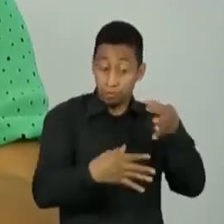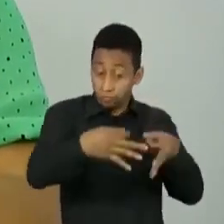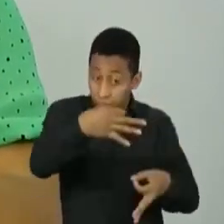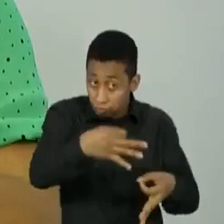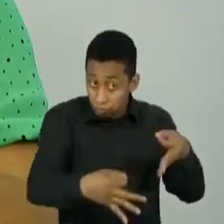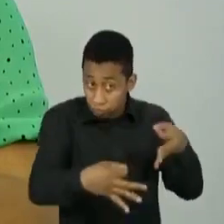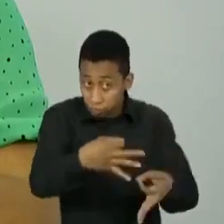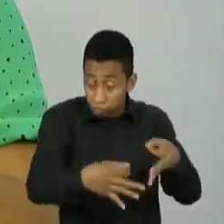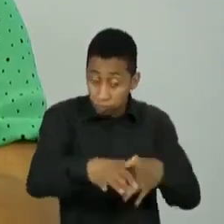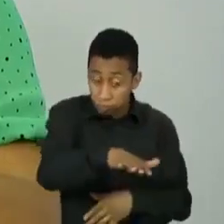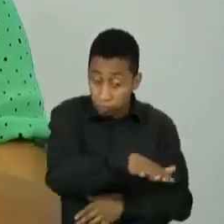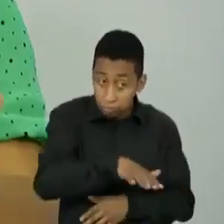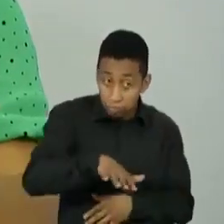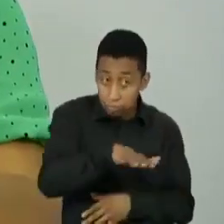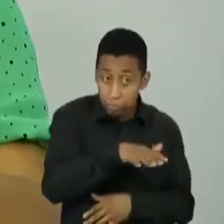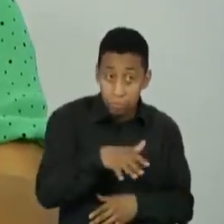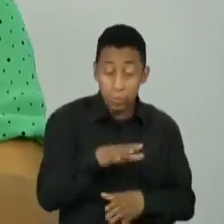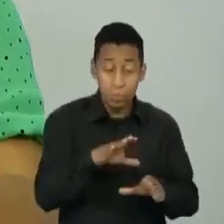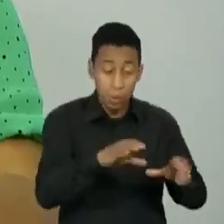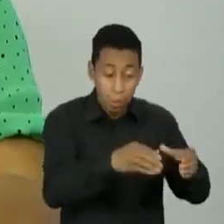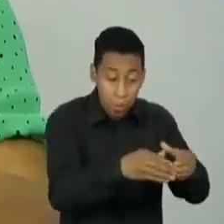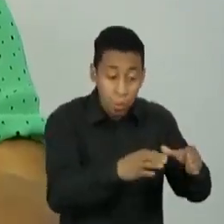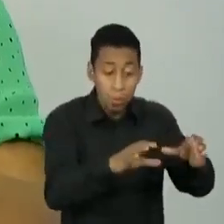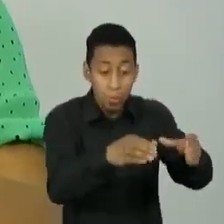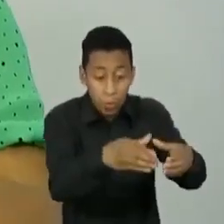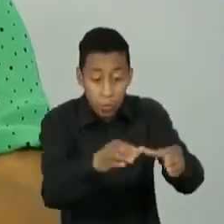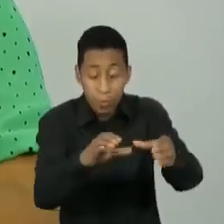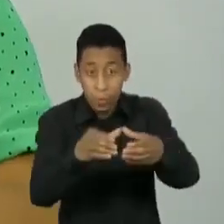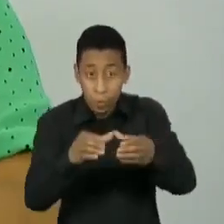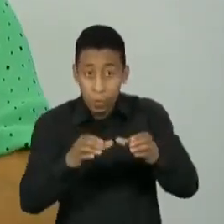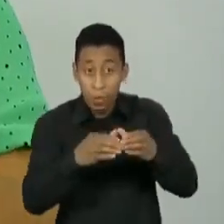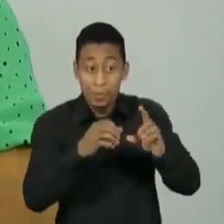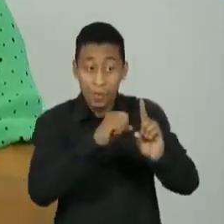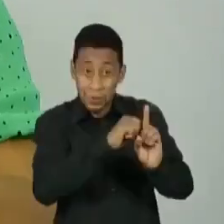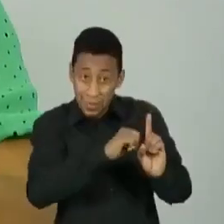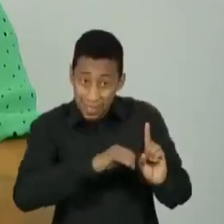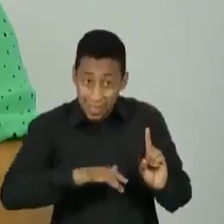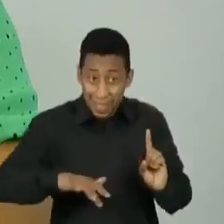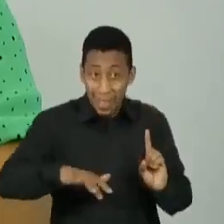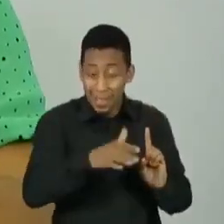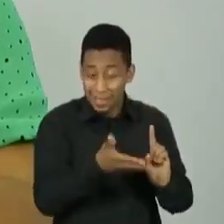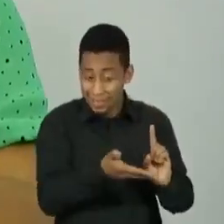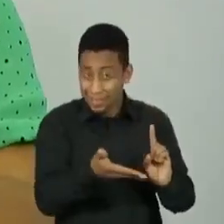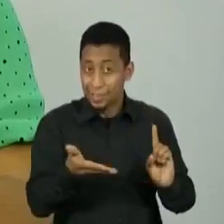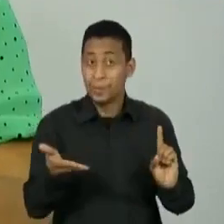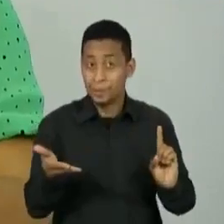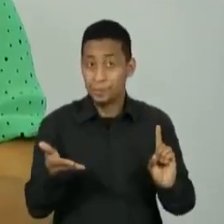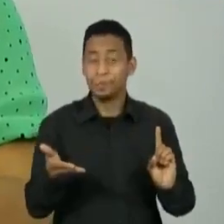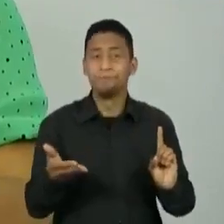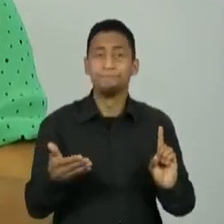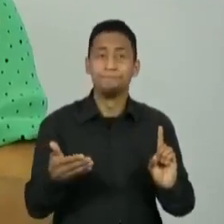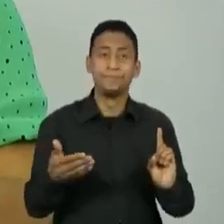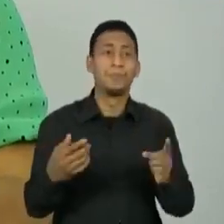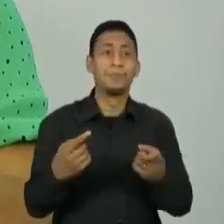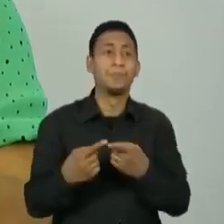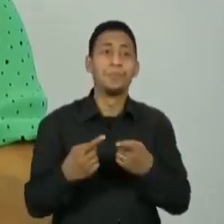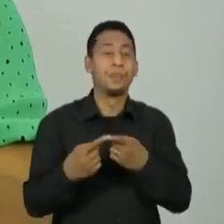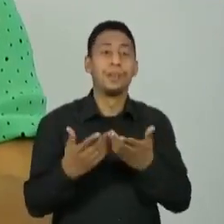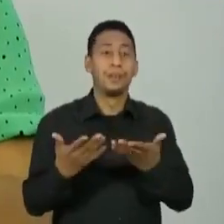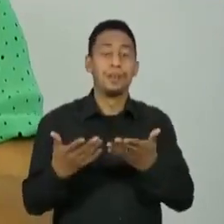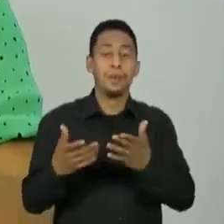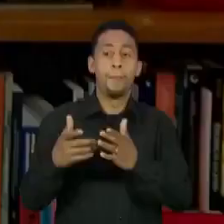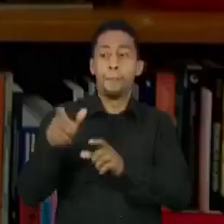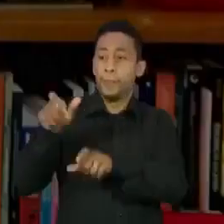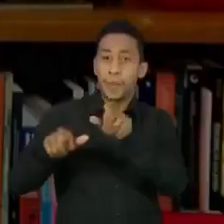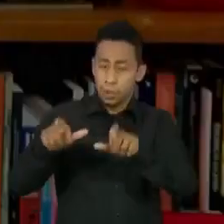direitos fundamentais para grupos e segmentos da sociedade que embora tenham sido incluídos né enquanto sujeitos de